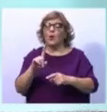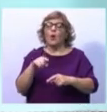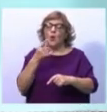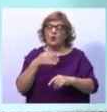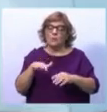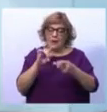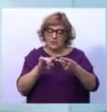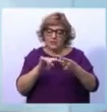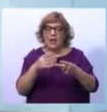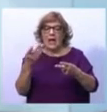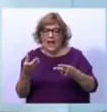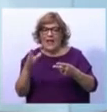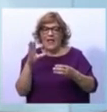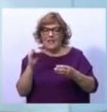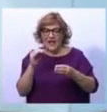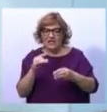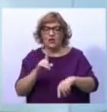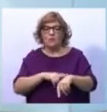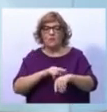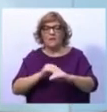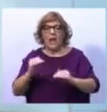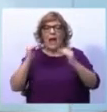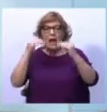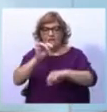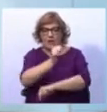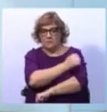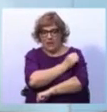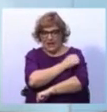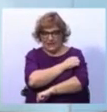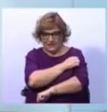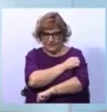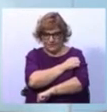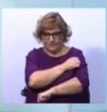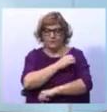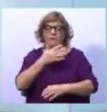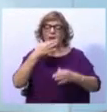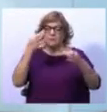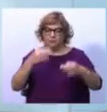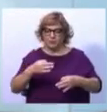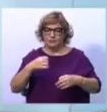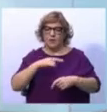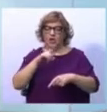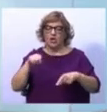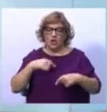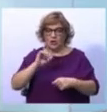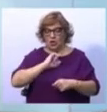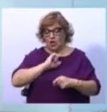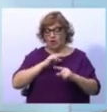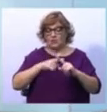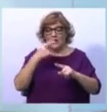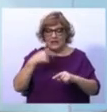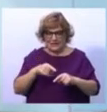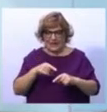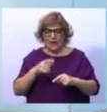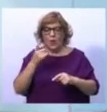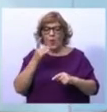passos, naquele momento que é o passo 10, no momento da alta para o domicílio. E, de facto, nós, a nível do nosso hospital, temos uma linha